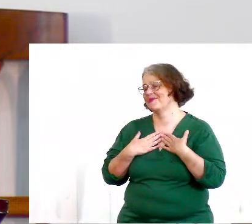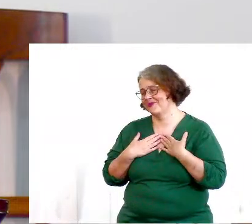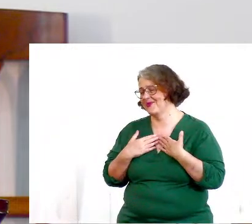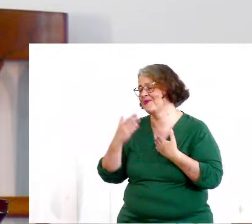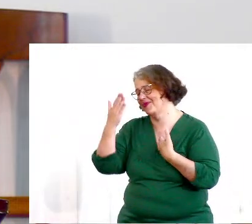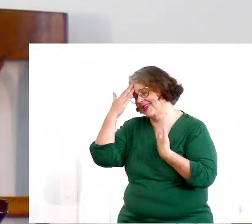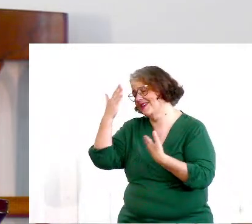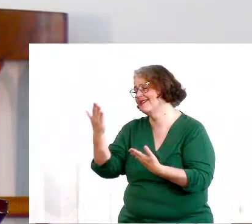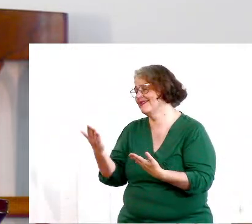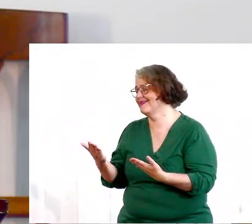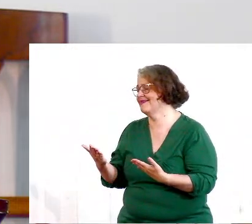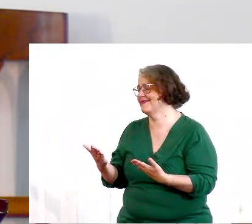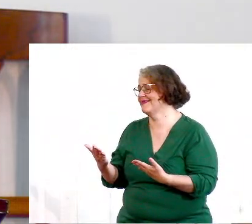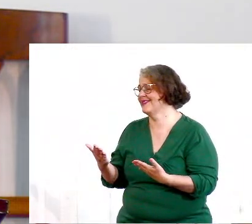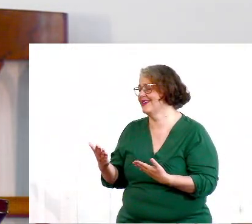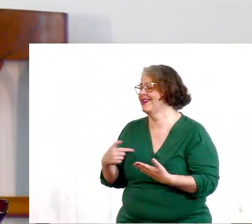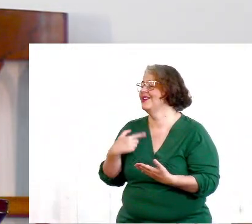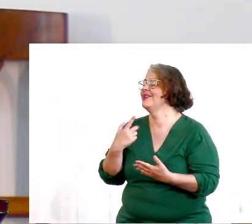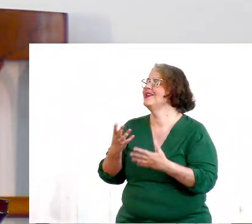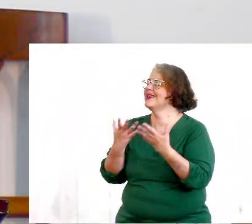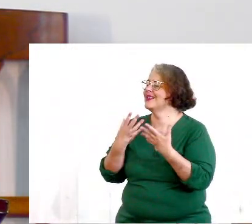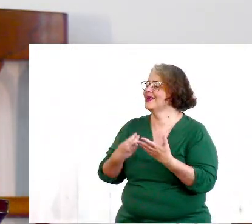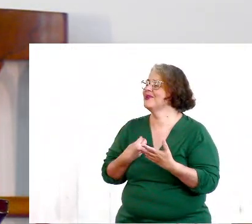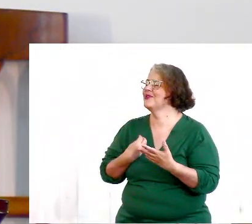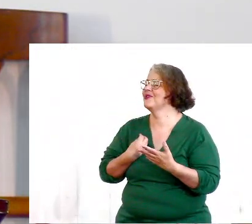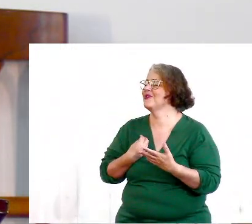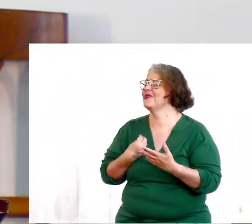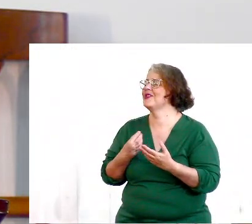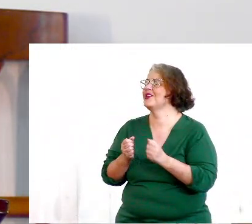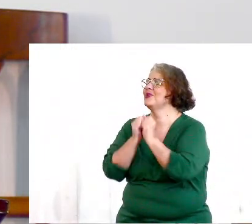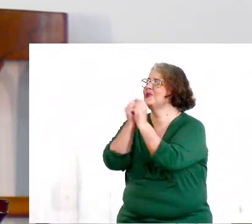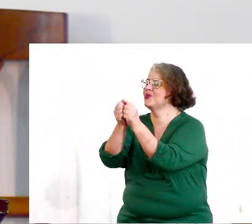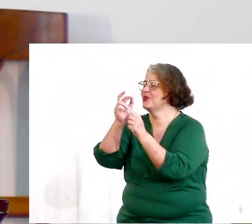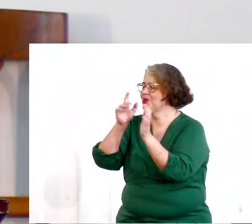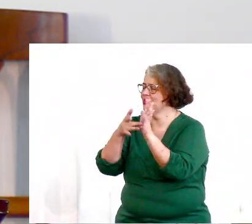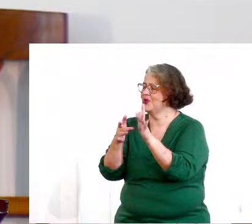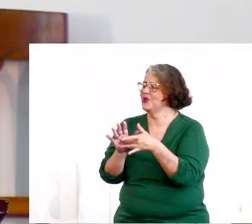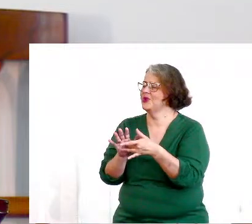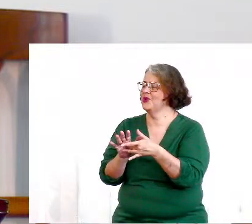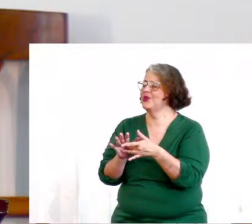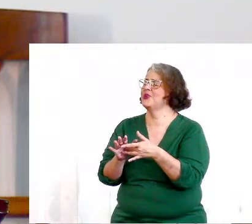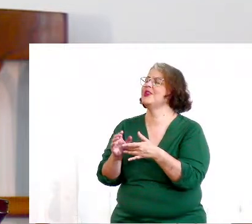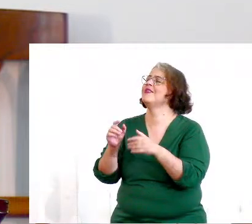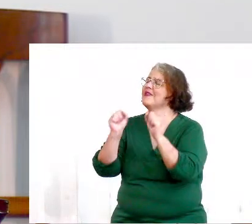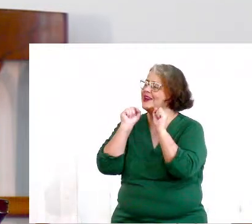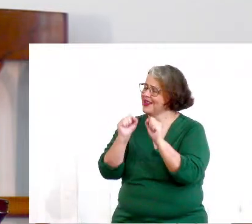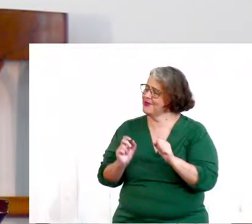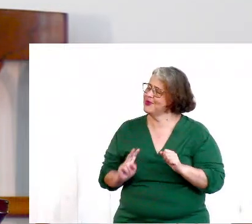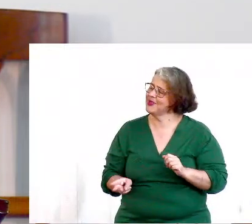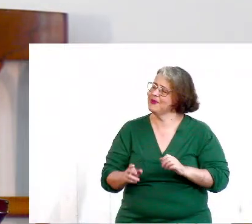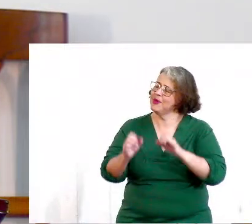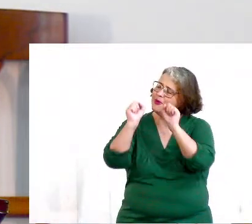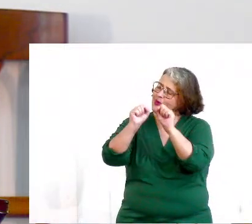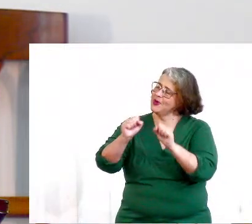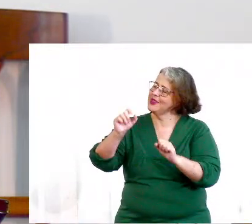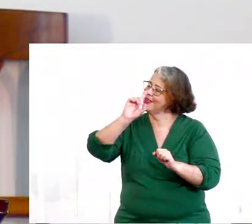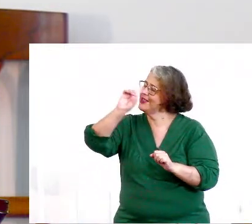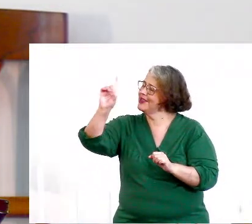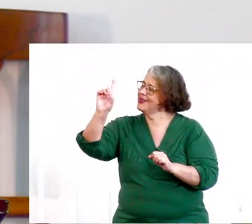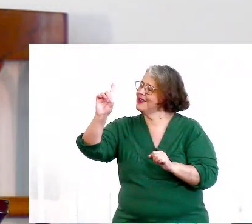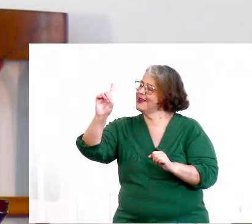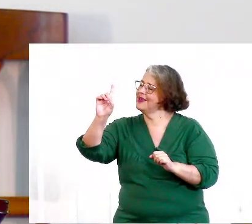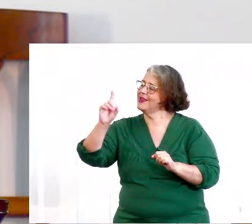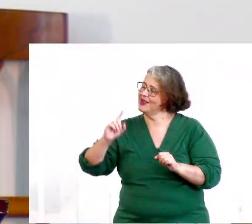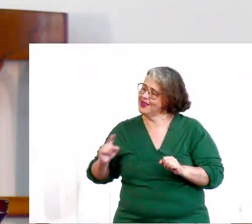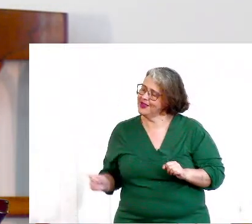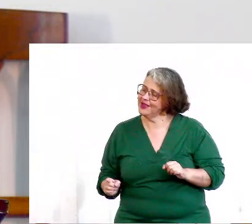nossa existência. Viver contigo, Senhor. E o faremos por teu poder para todo o sempre. Quem poderá